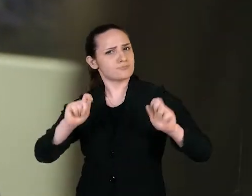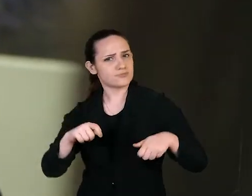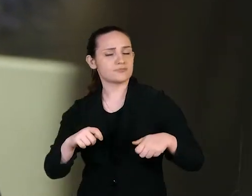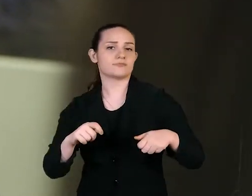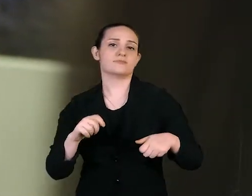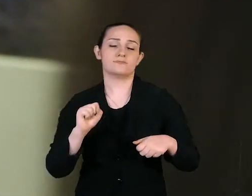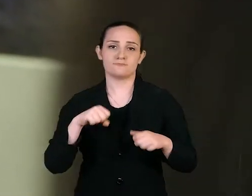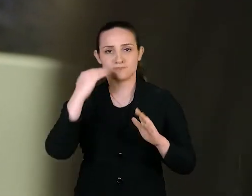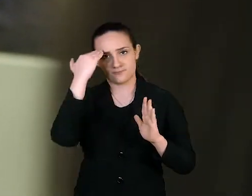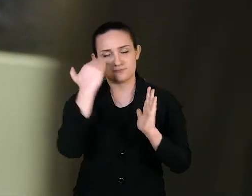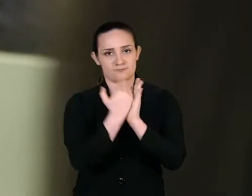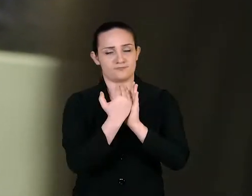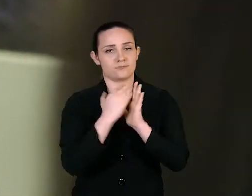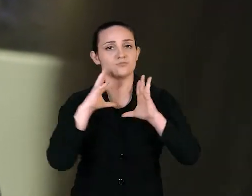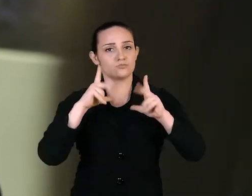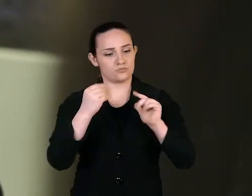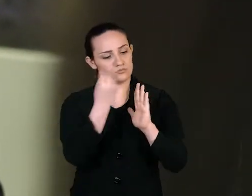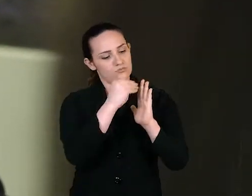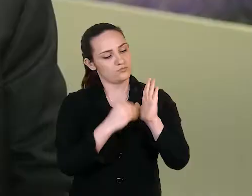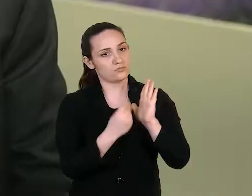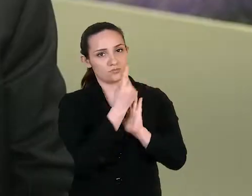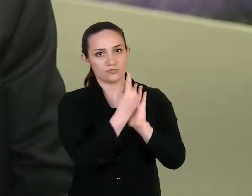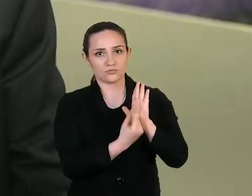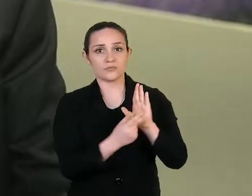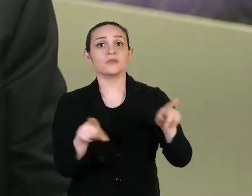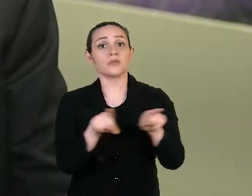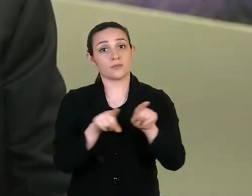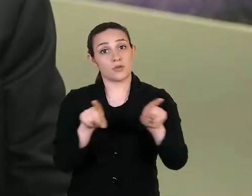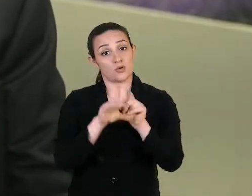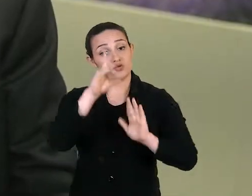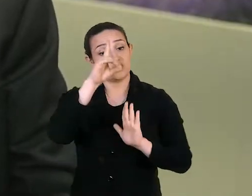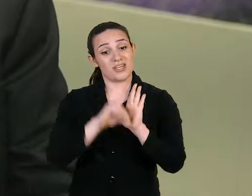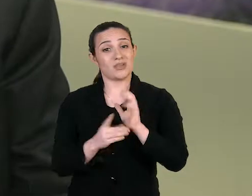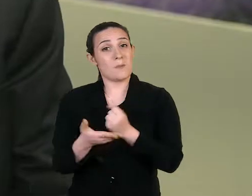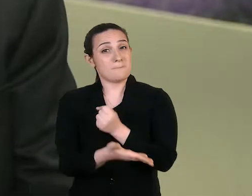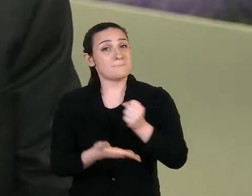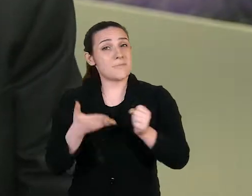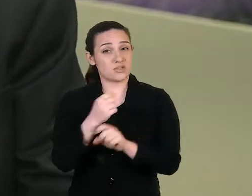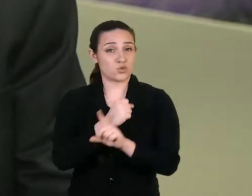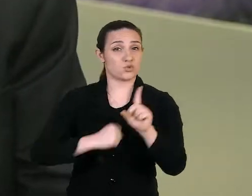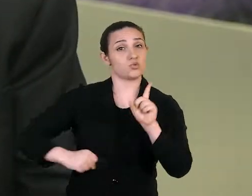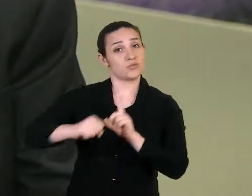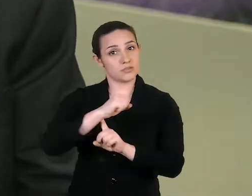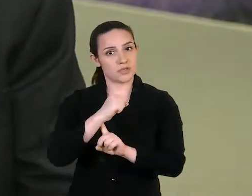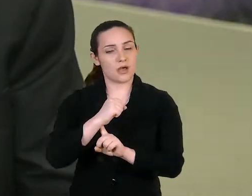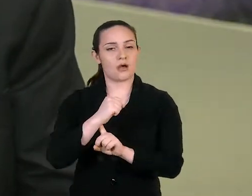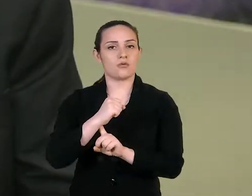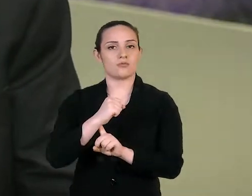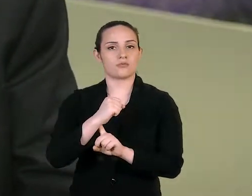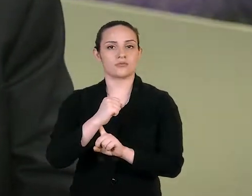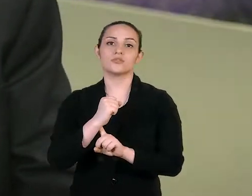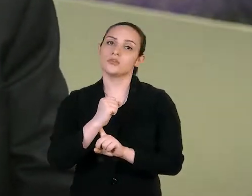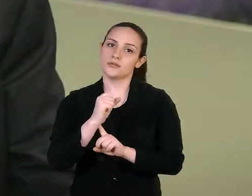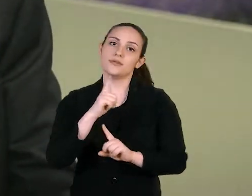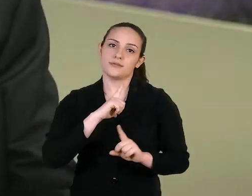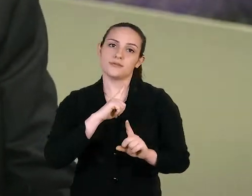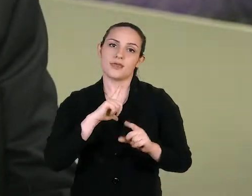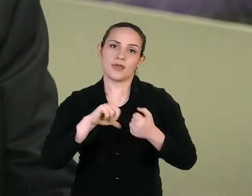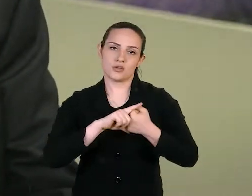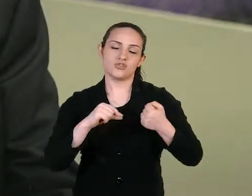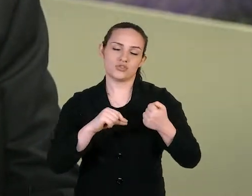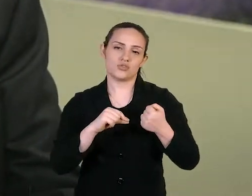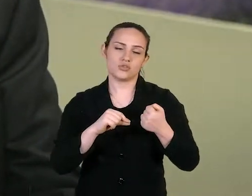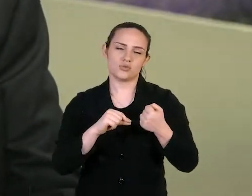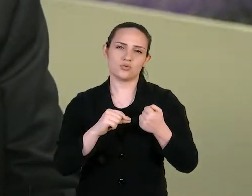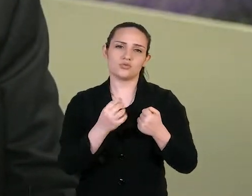efetivamente cumpridas. E mais do que isso, para que os direitos fundamentais sociais que estão esculpidos no artigo 6º